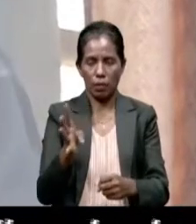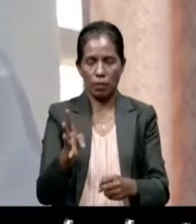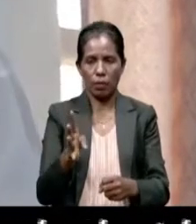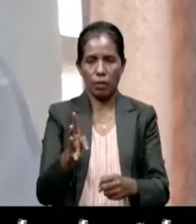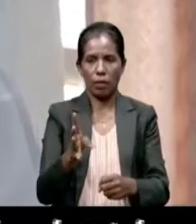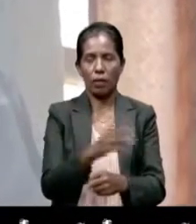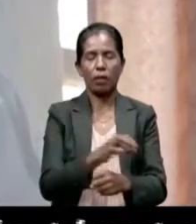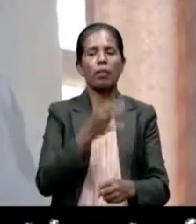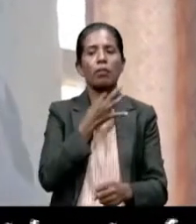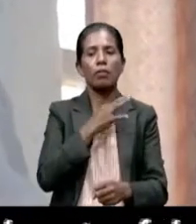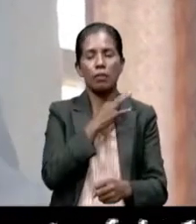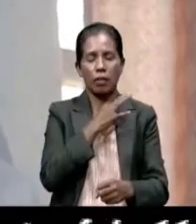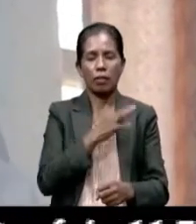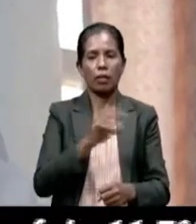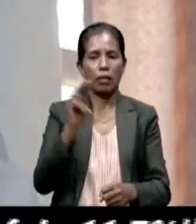Fraternia,